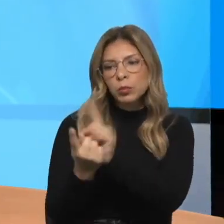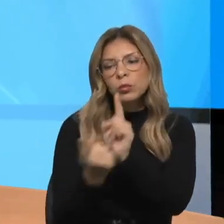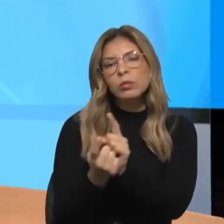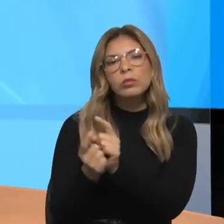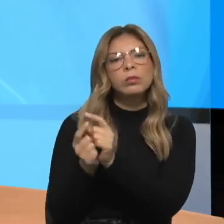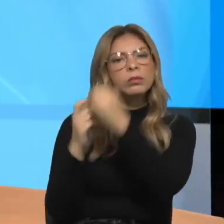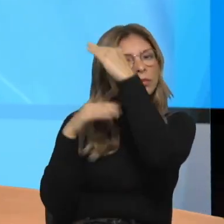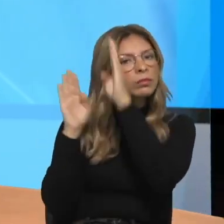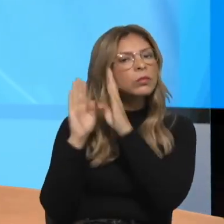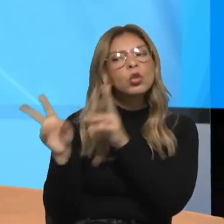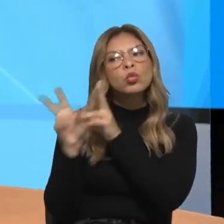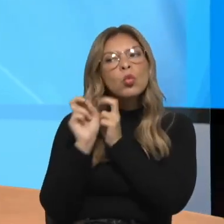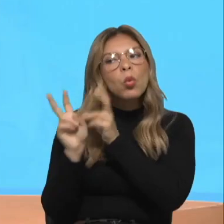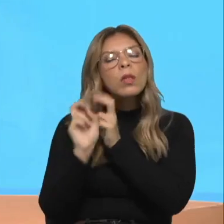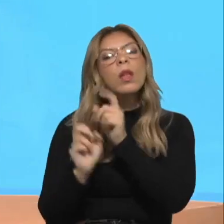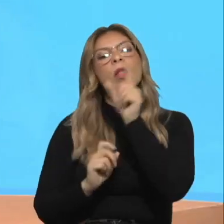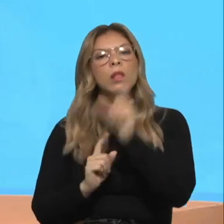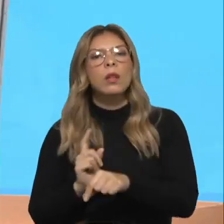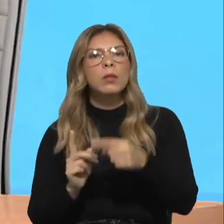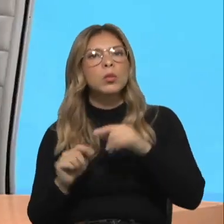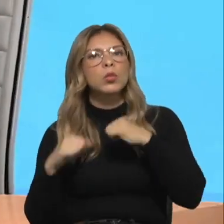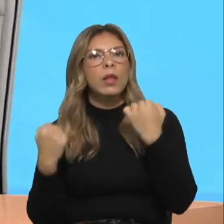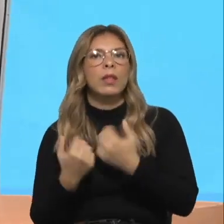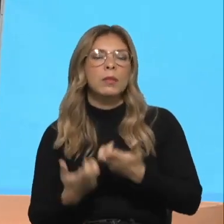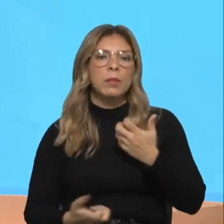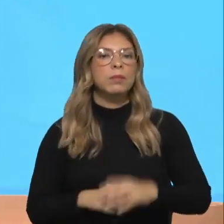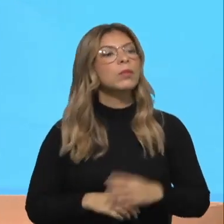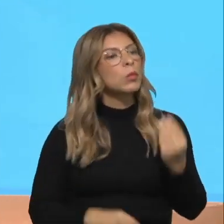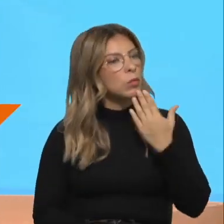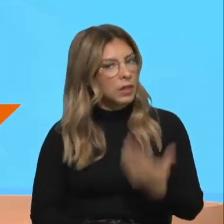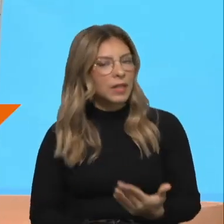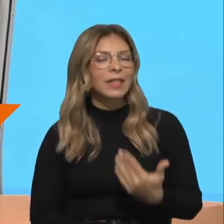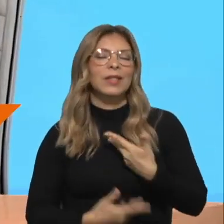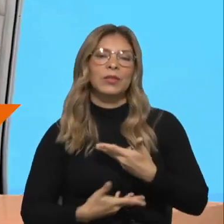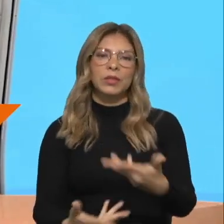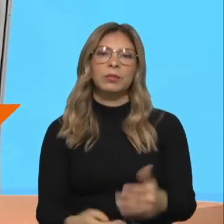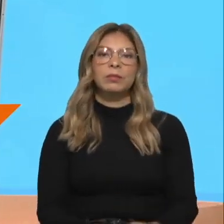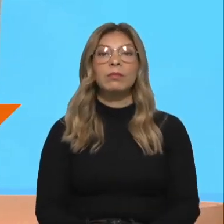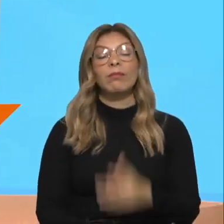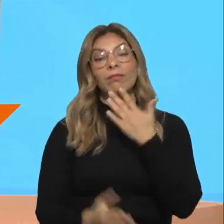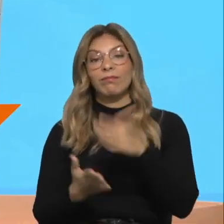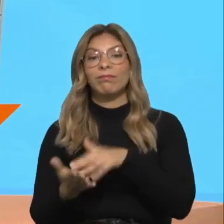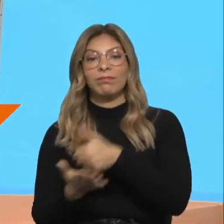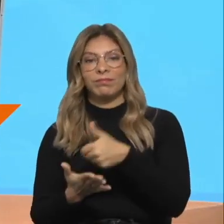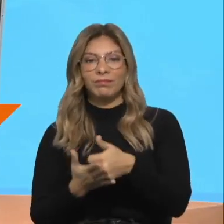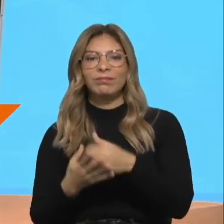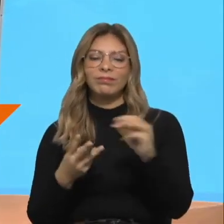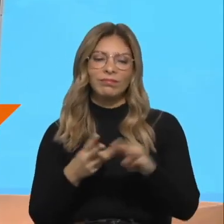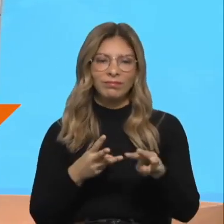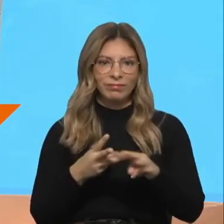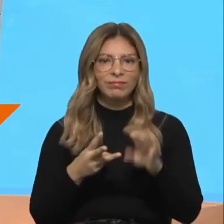Por que afirmar este título hoje? Obrigado pelo convite. Assim fui buscá-lo ao Evangelho de São Mateus por ser